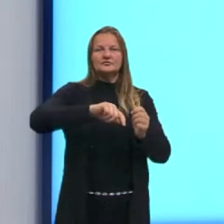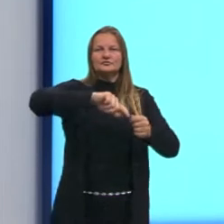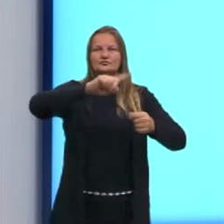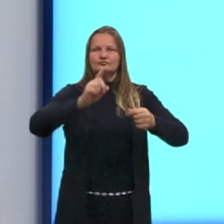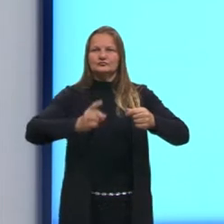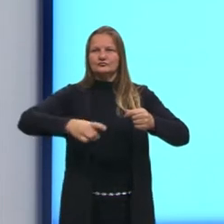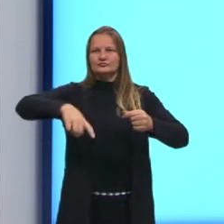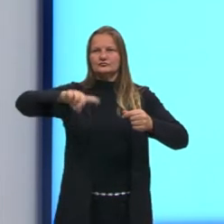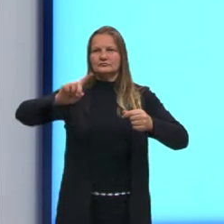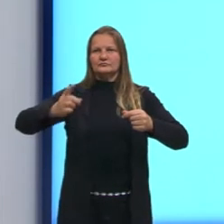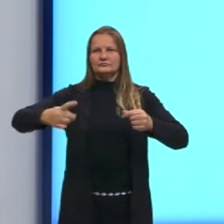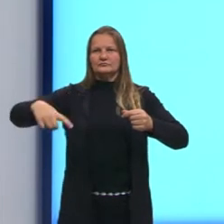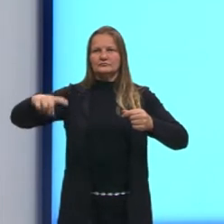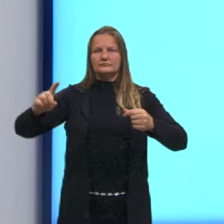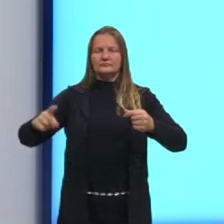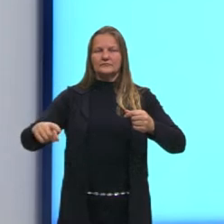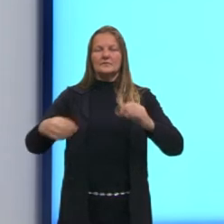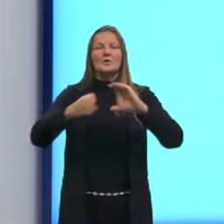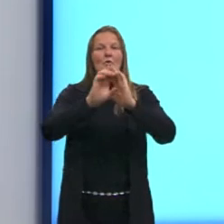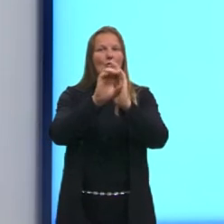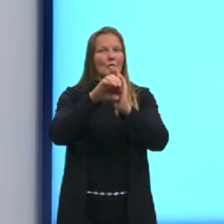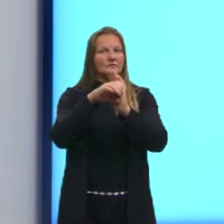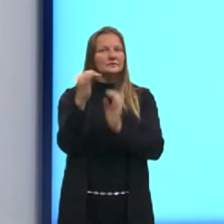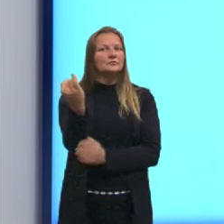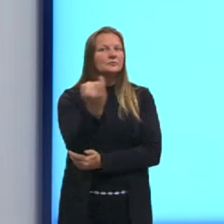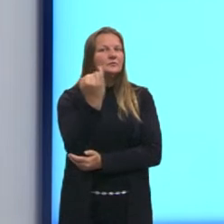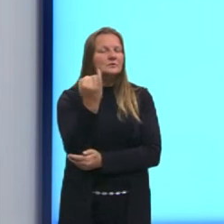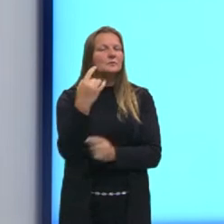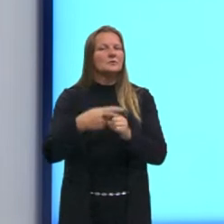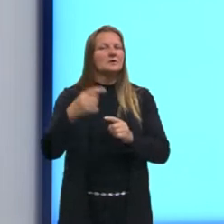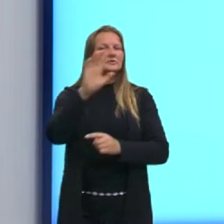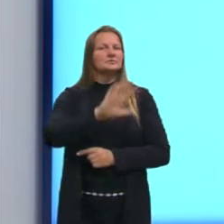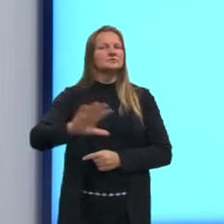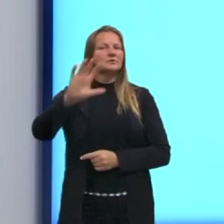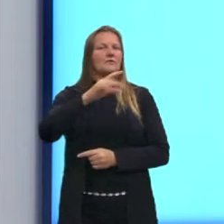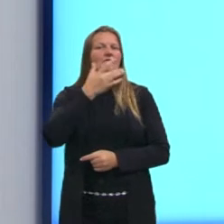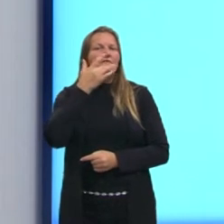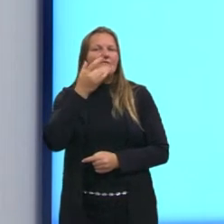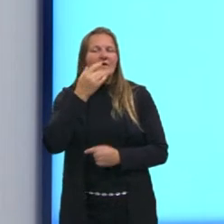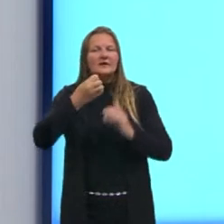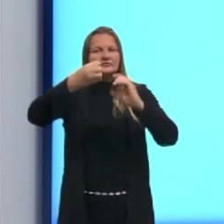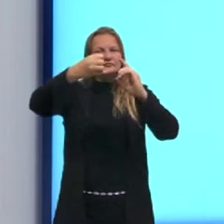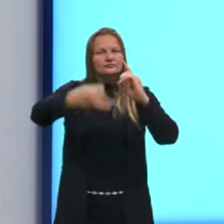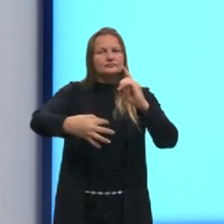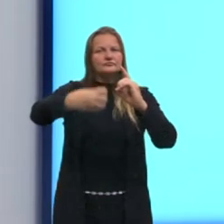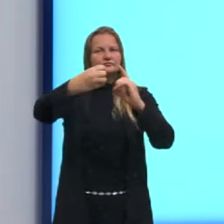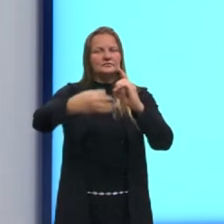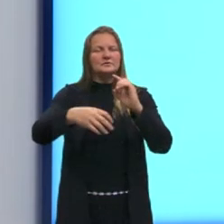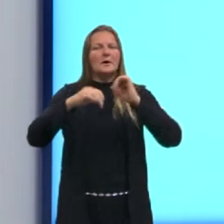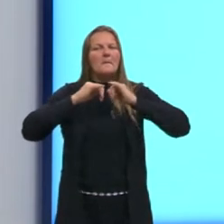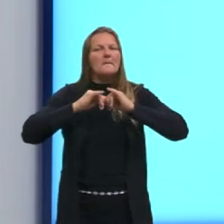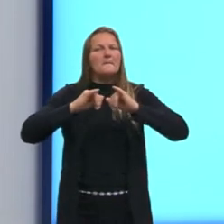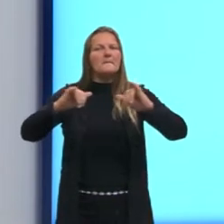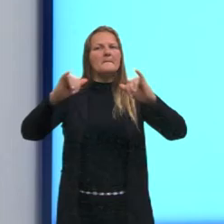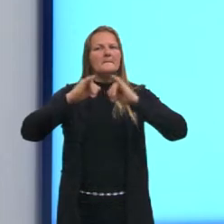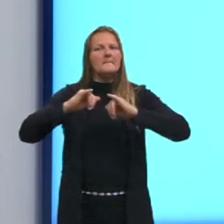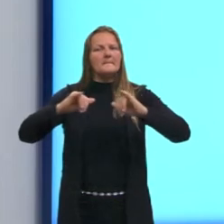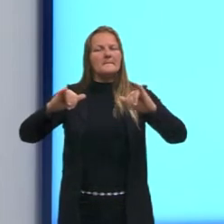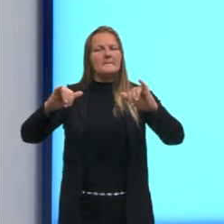ondulatório. Esse conceito é importante porque, em geral, é mais fácil descrever a propagação de uma